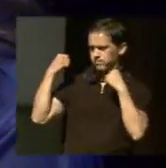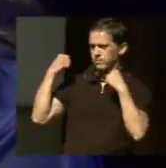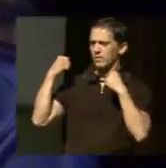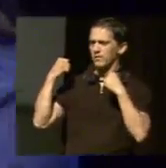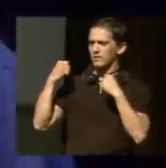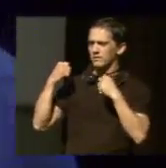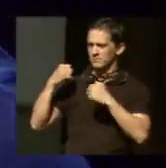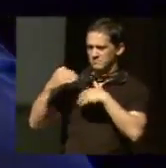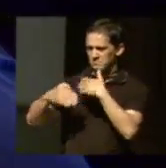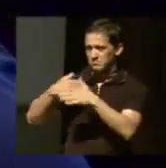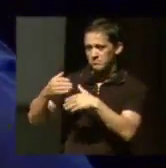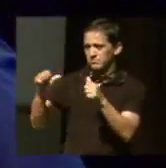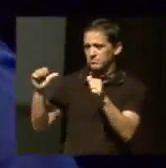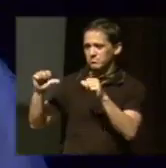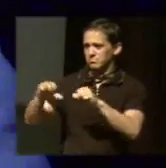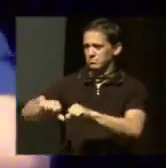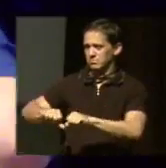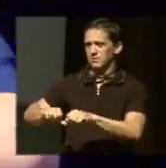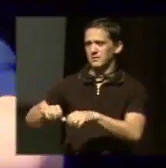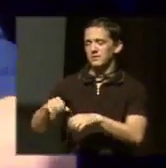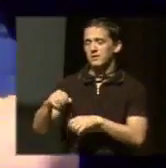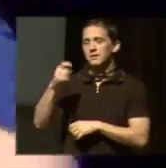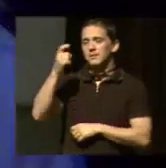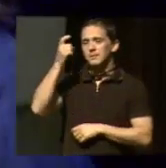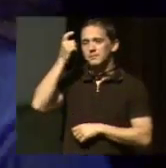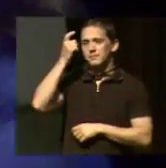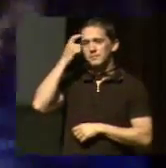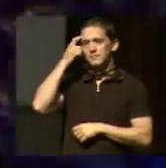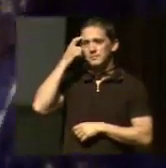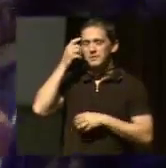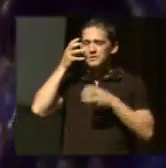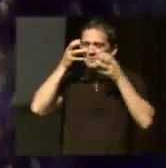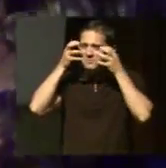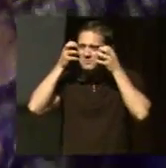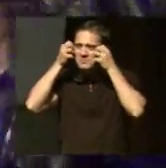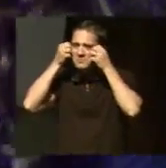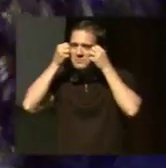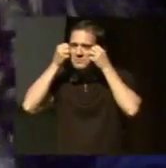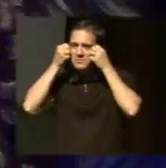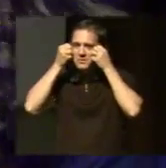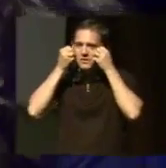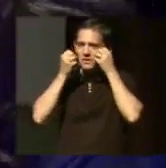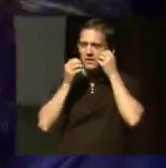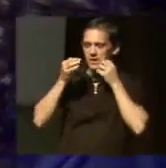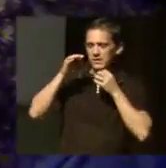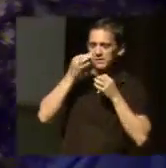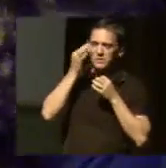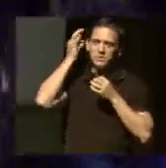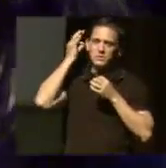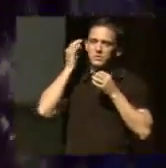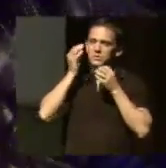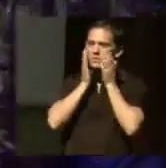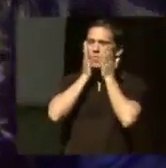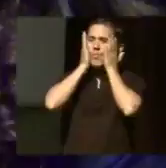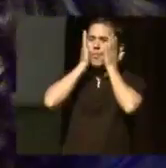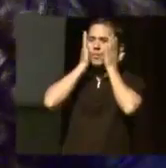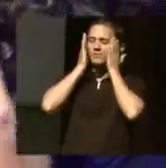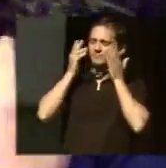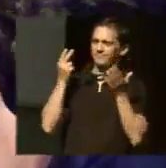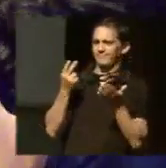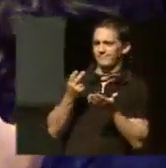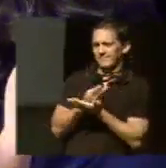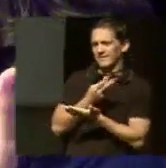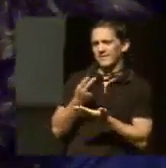pensando, começou a criar rugas, bora fazer plástica ou coisas relacionadas. Isso é muito errado